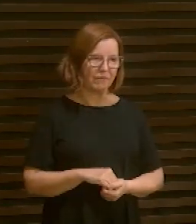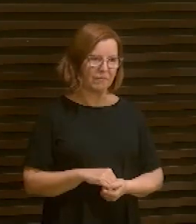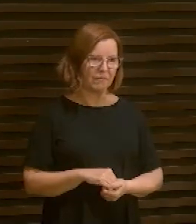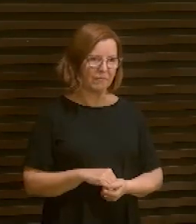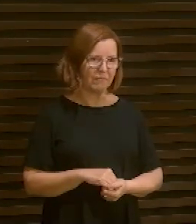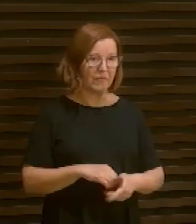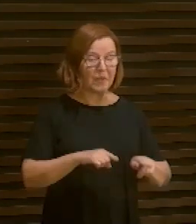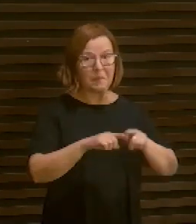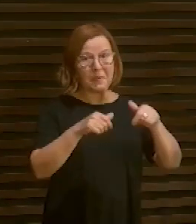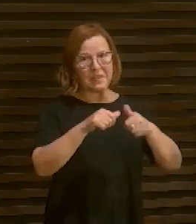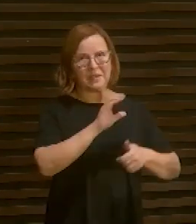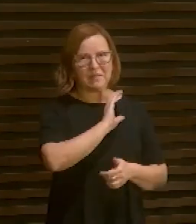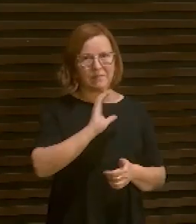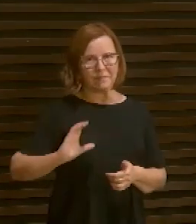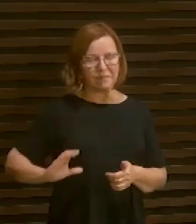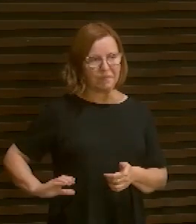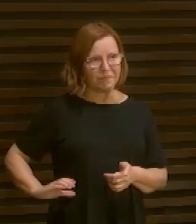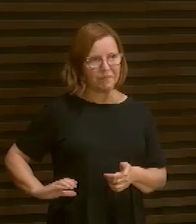Mas esse Cristo